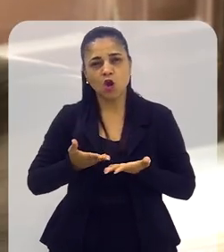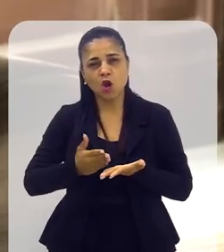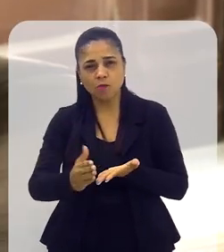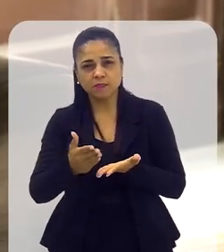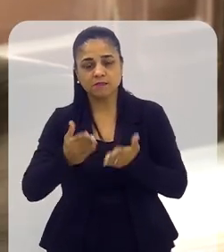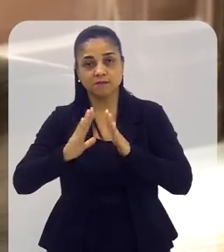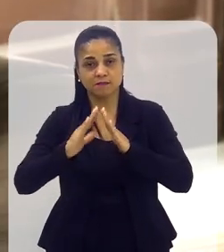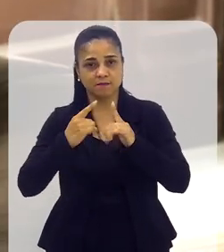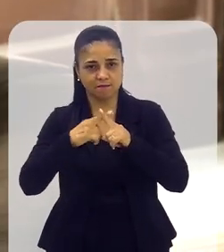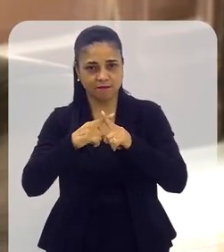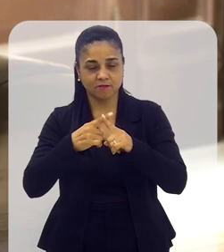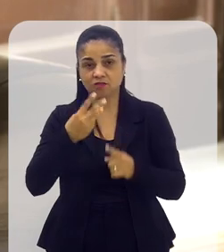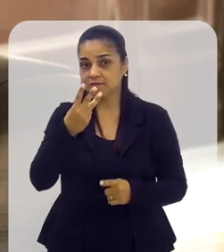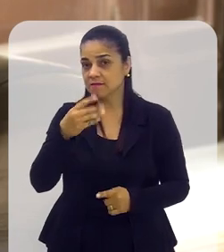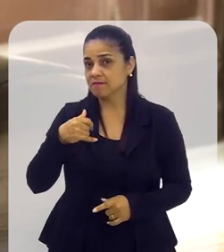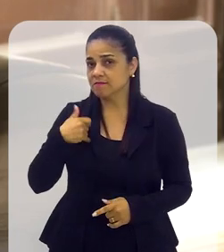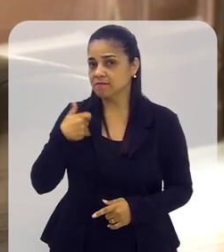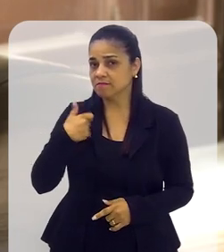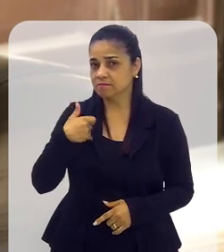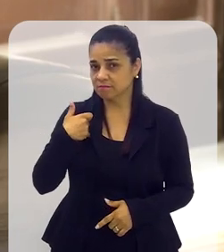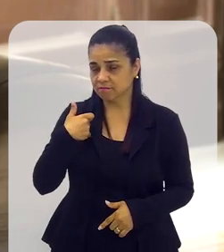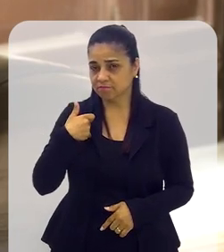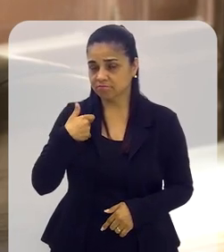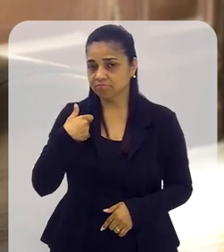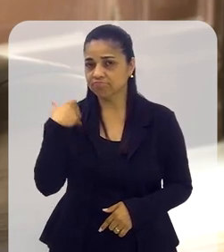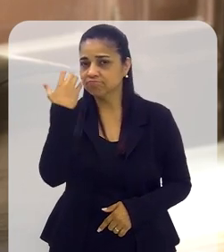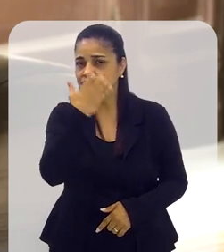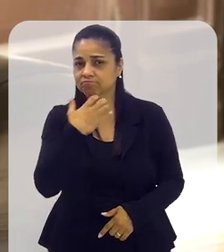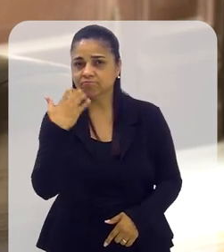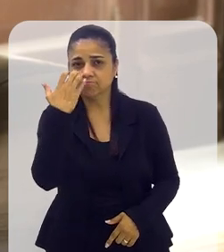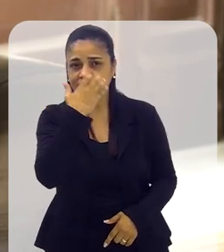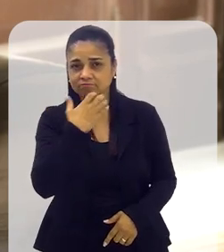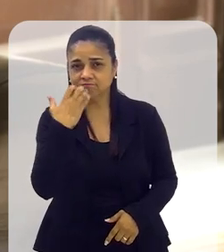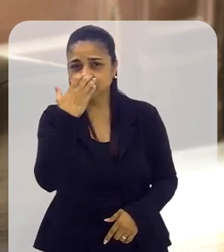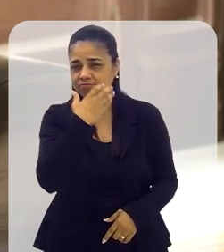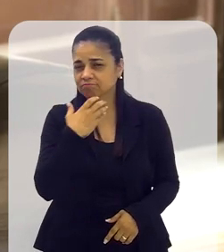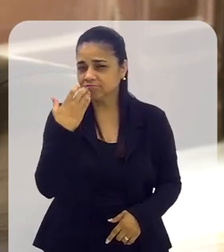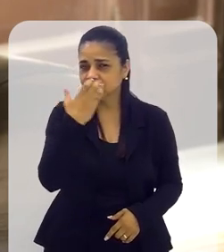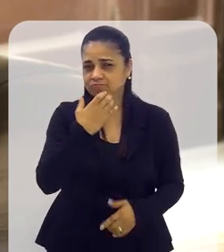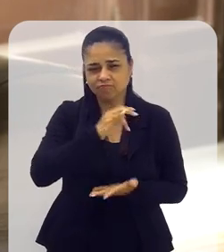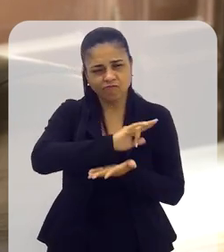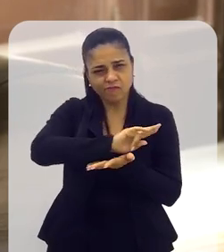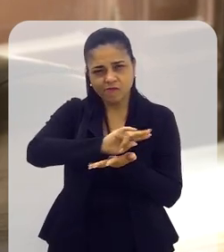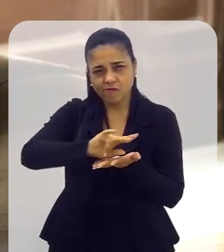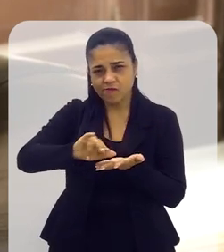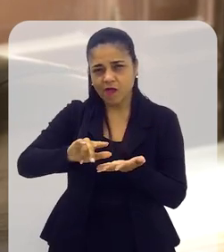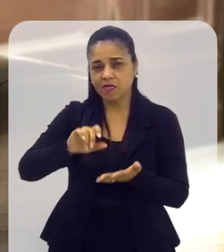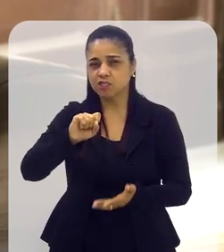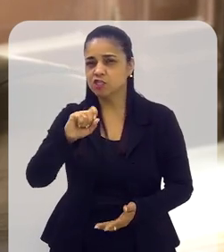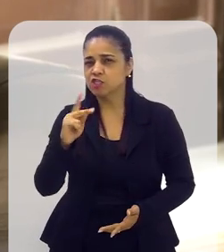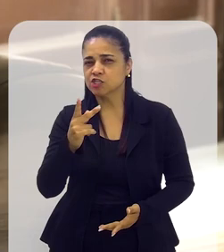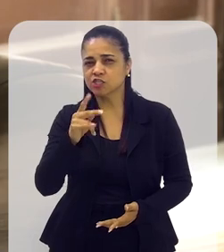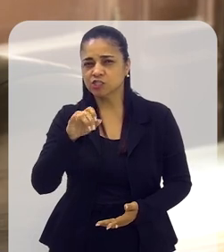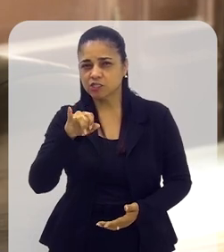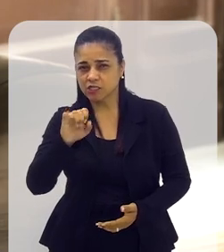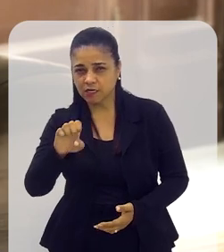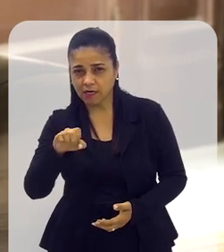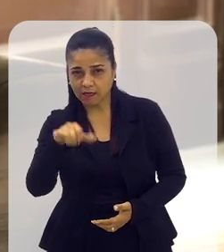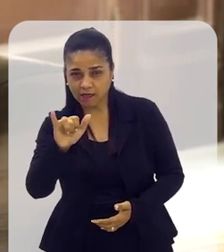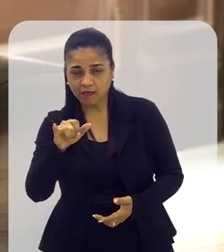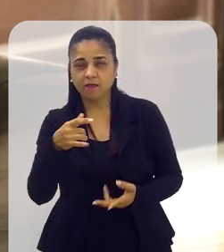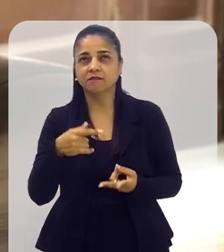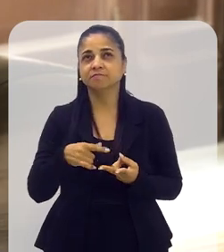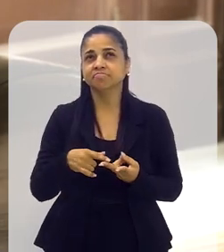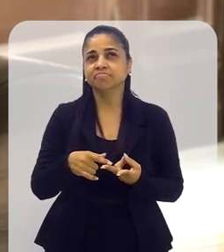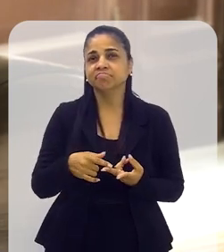Eu tinha 3 anos, comecei a cantar bastante música que era da Shirley Cavalhaes,